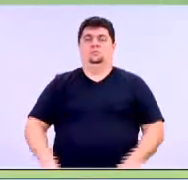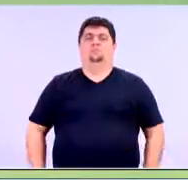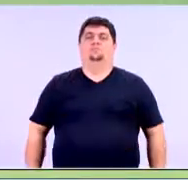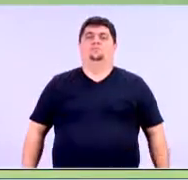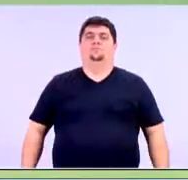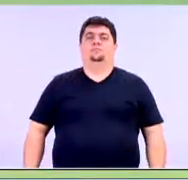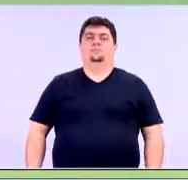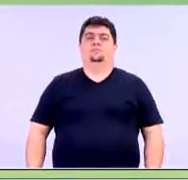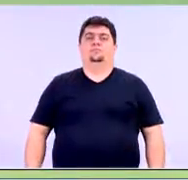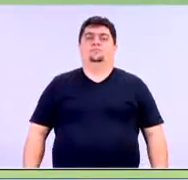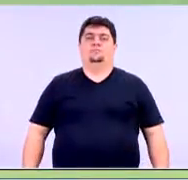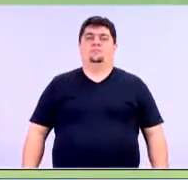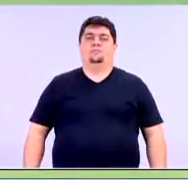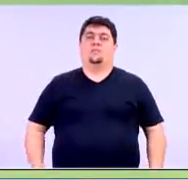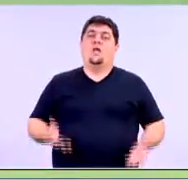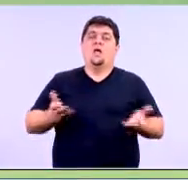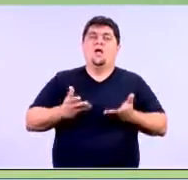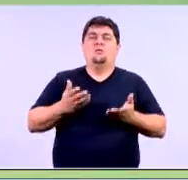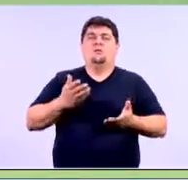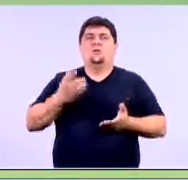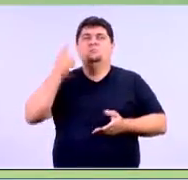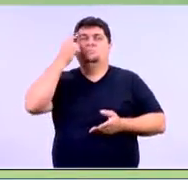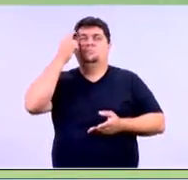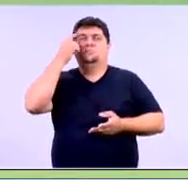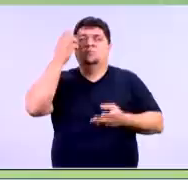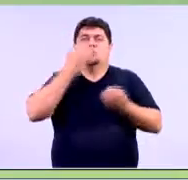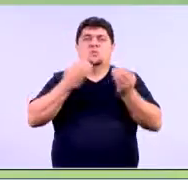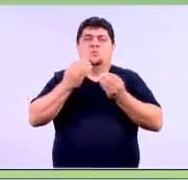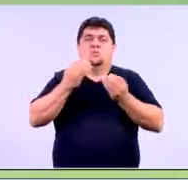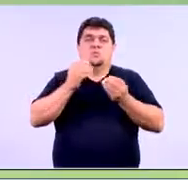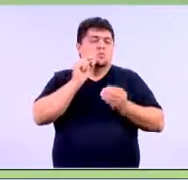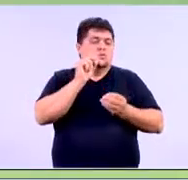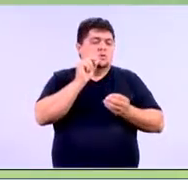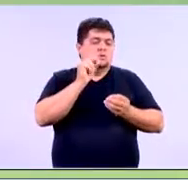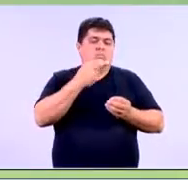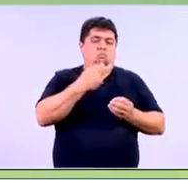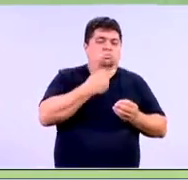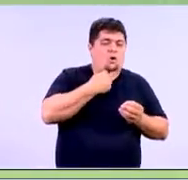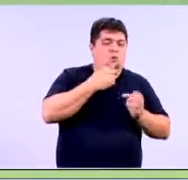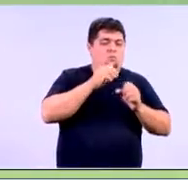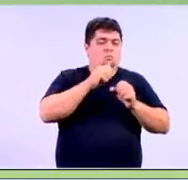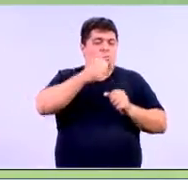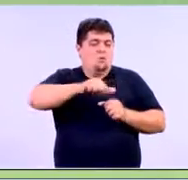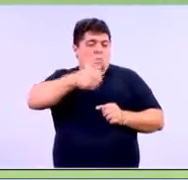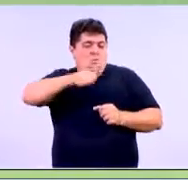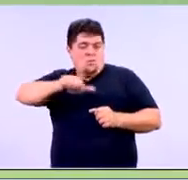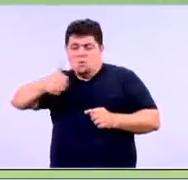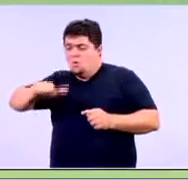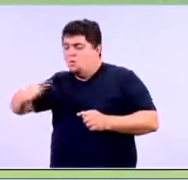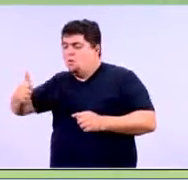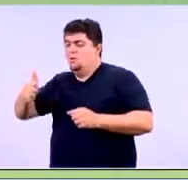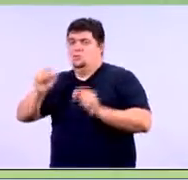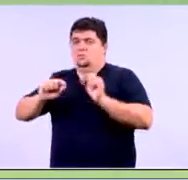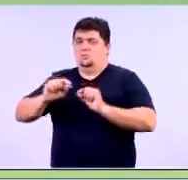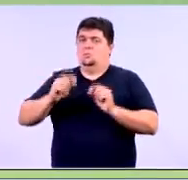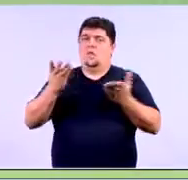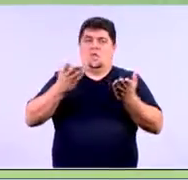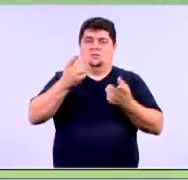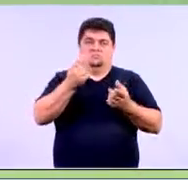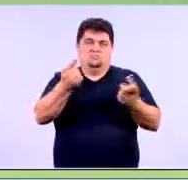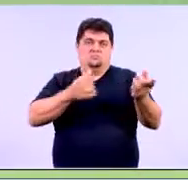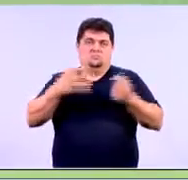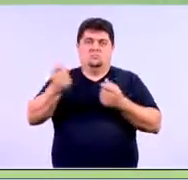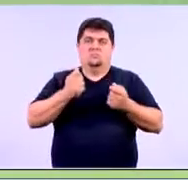Agora, vamos analisar as limitações ao poder de tributar. Essas limitações, professor e senhores,